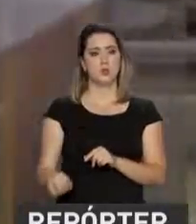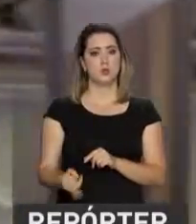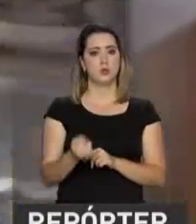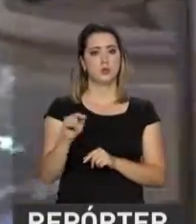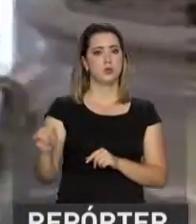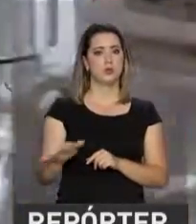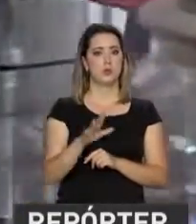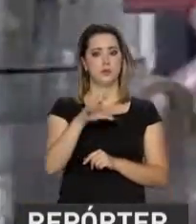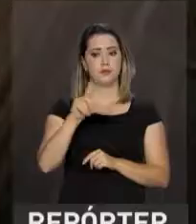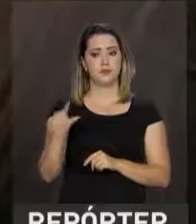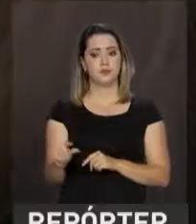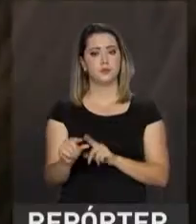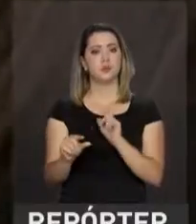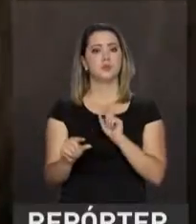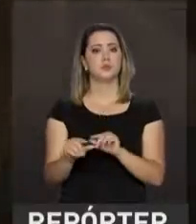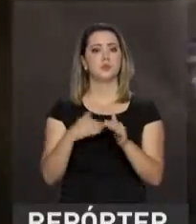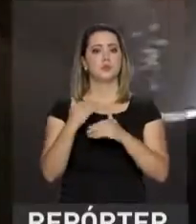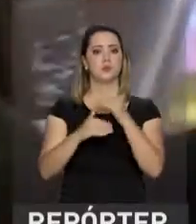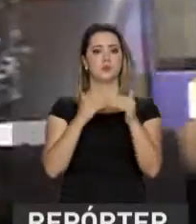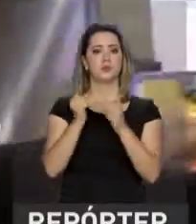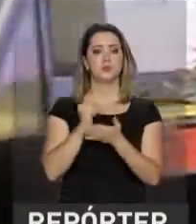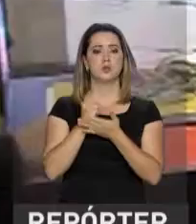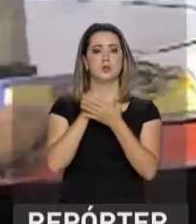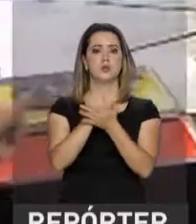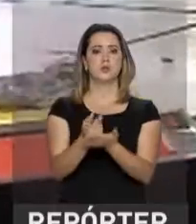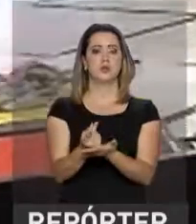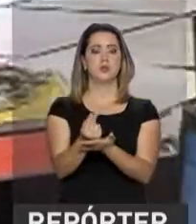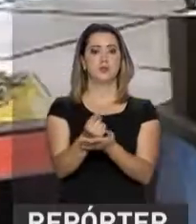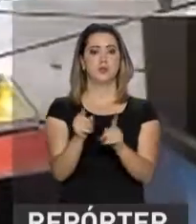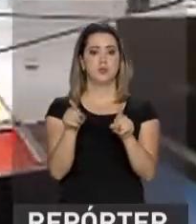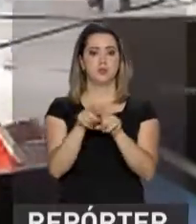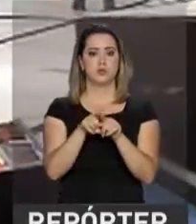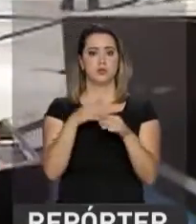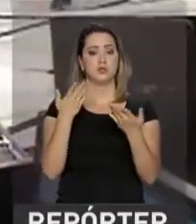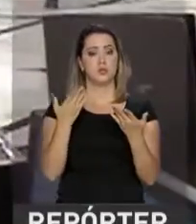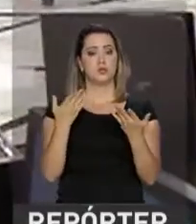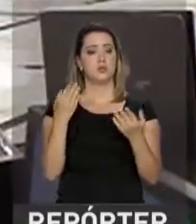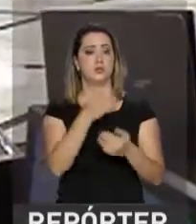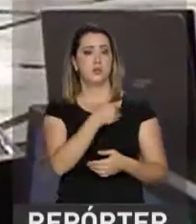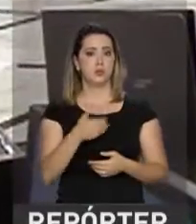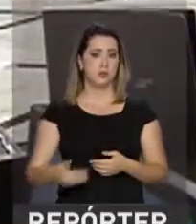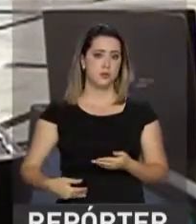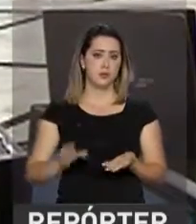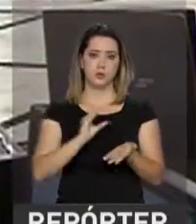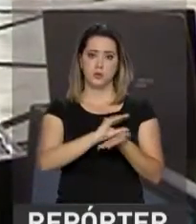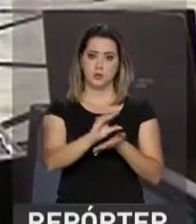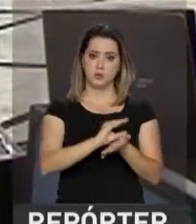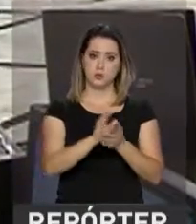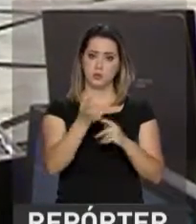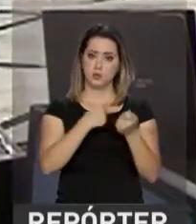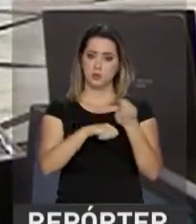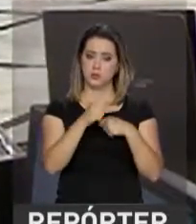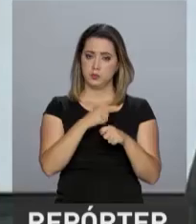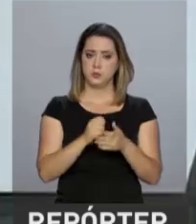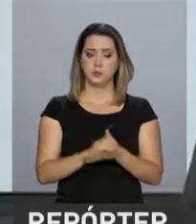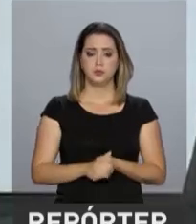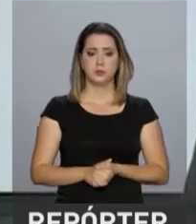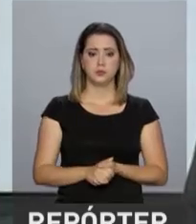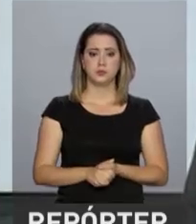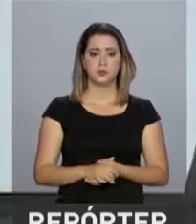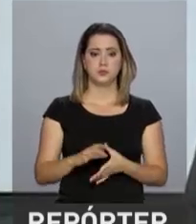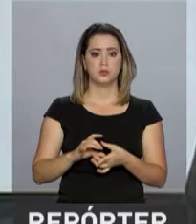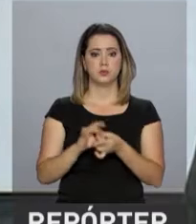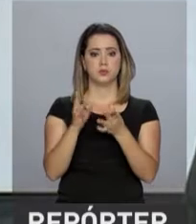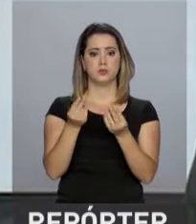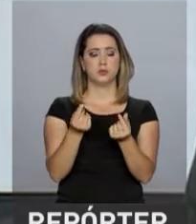a inflação mais baixa e o aumento da oferta de crédito, além de uma medida do governo que injetou dinheiro vivo na economia. A